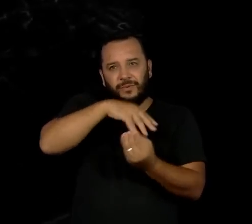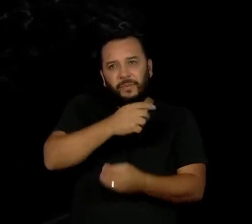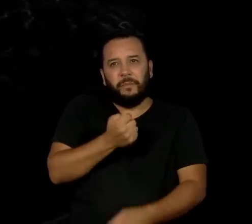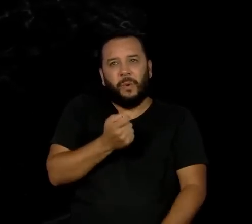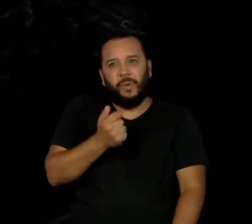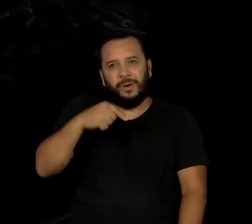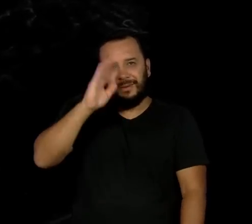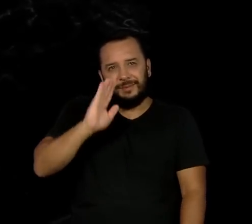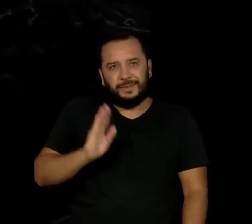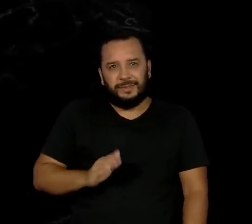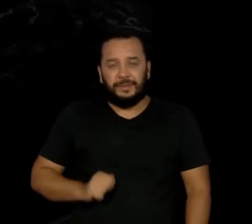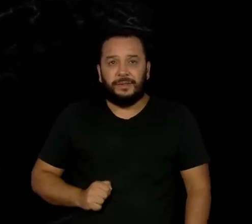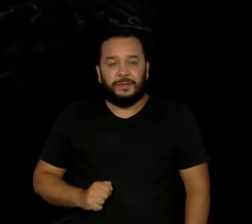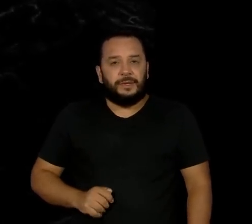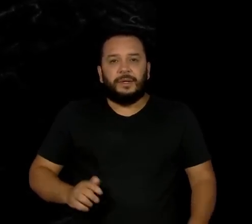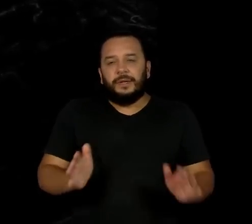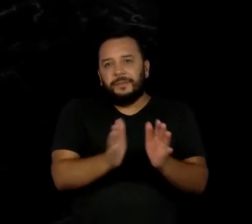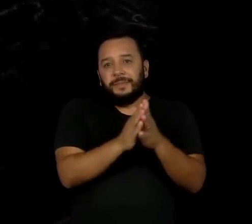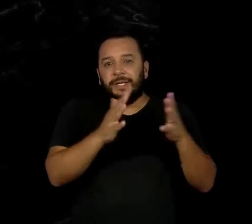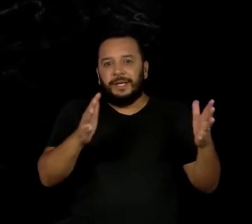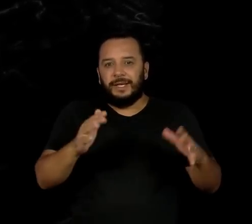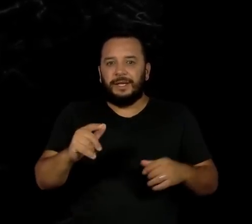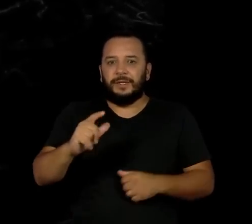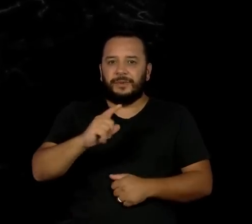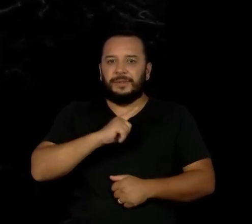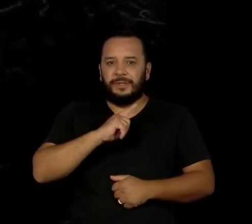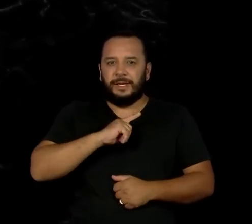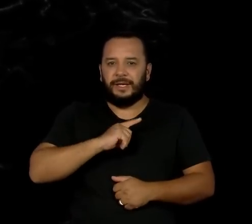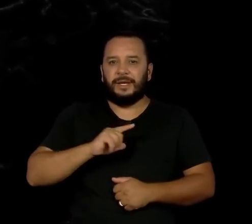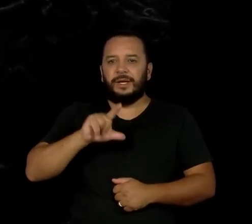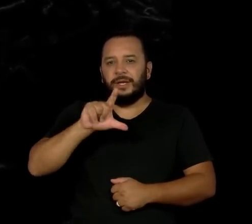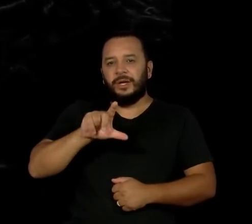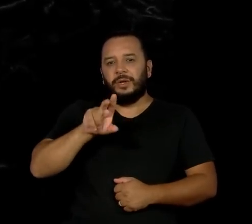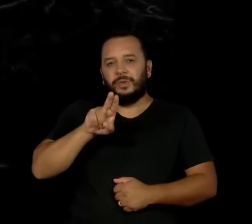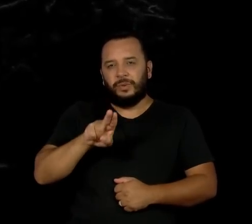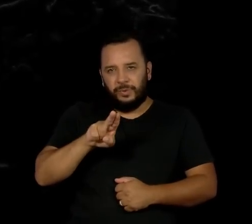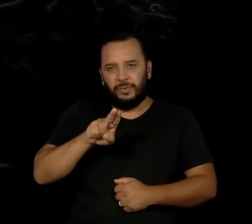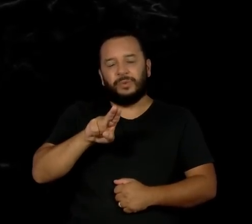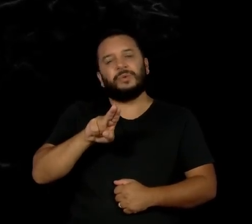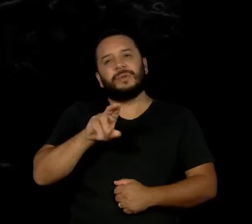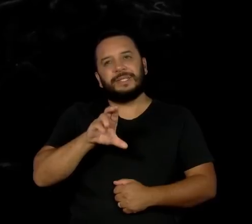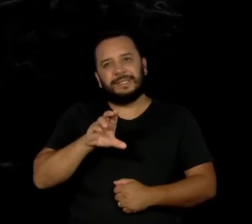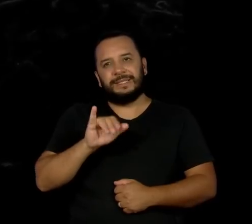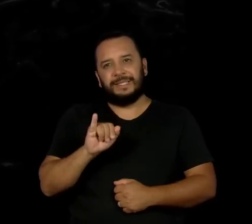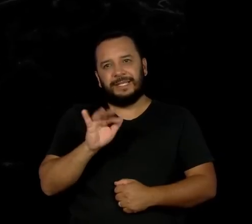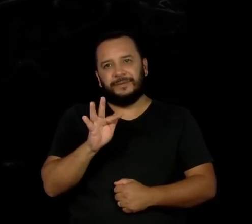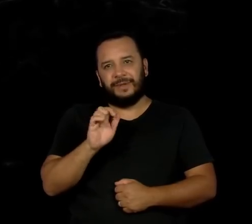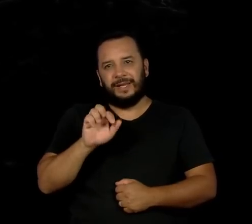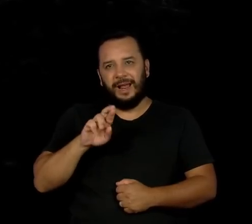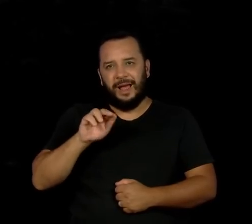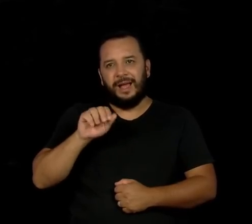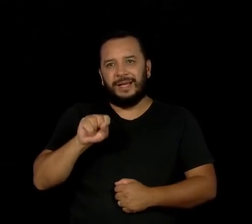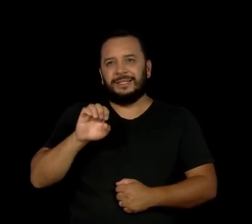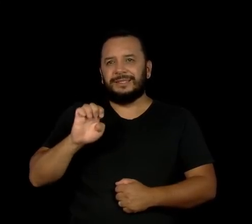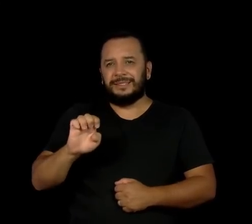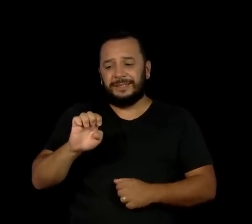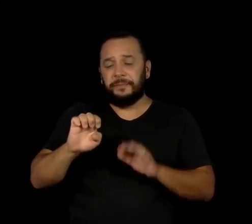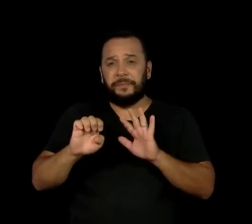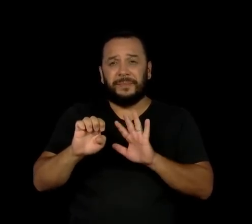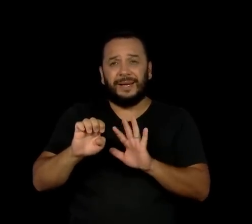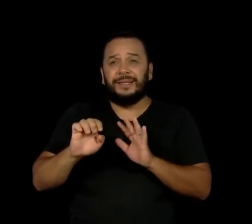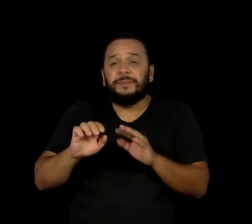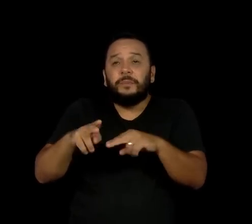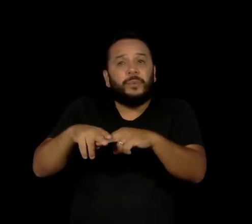O brilho dos fungos vem de uma enzima chamada luciferase. Difícil é saber por que eles brilham. Hipóteses